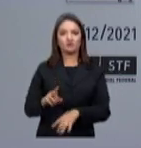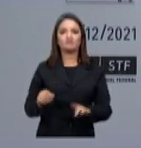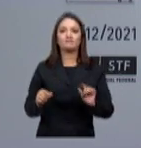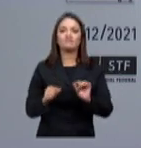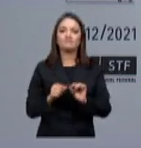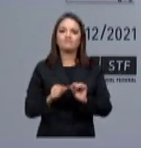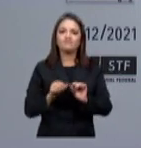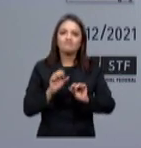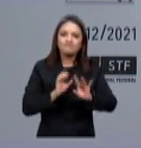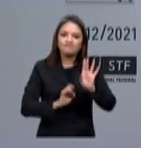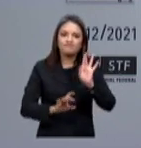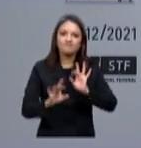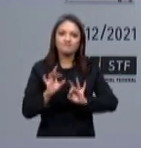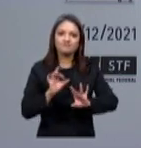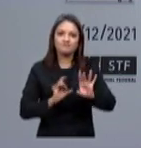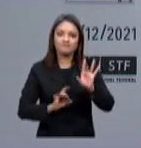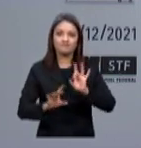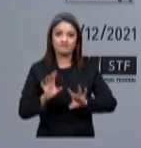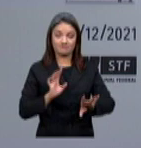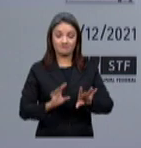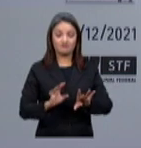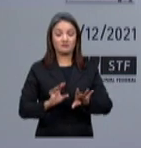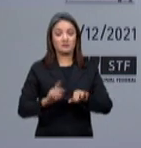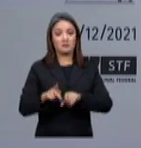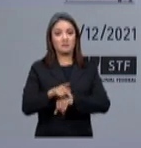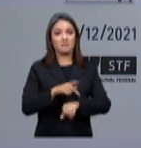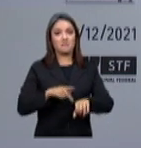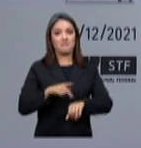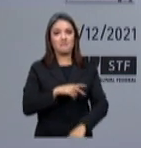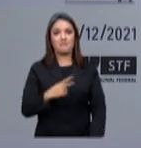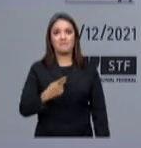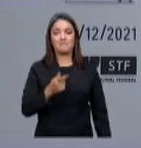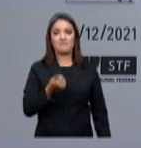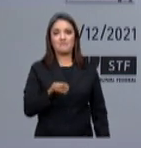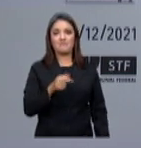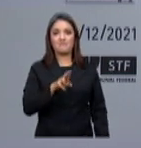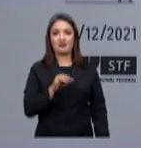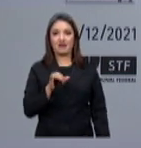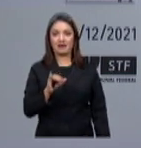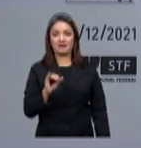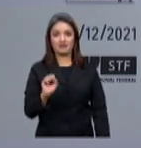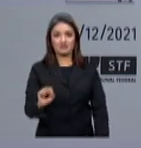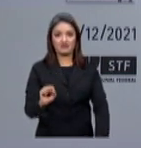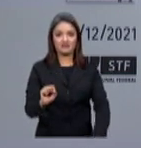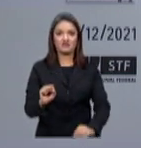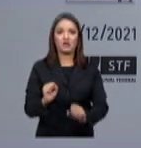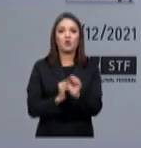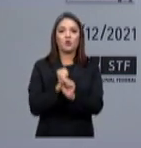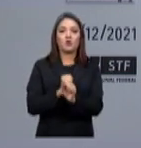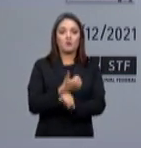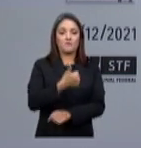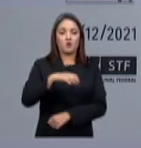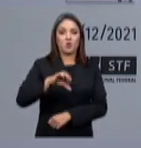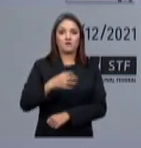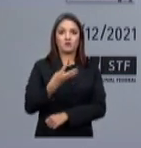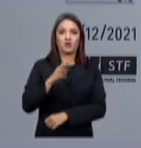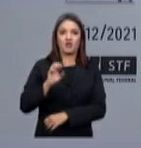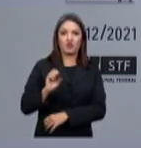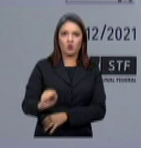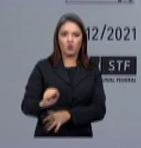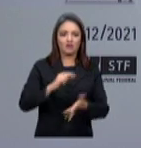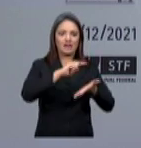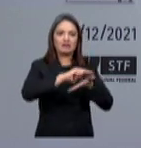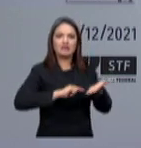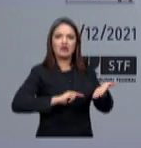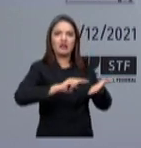extraordinariamente em países em 1948 da declaração universal dos